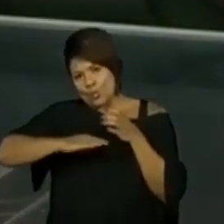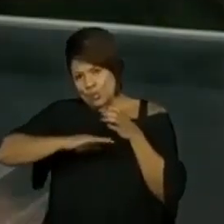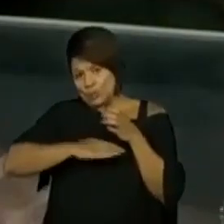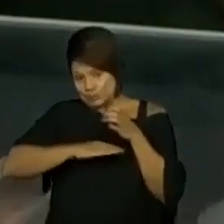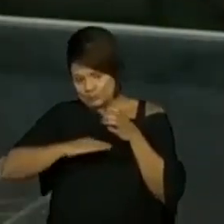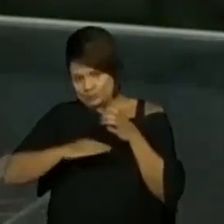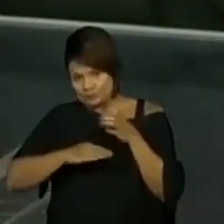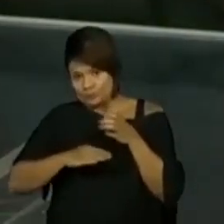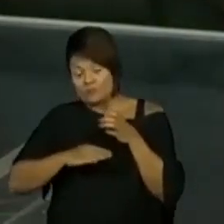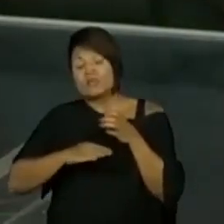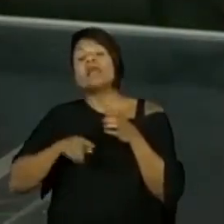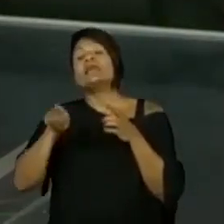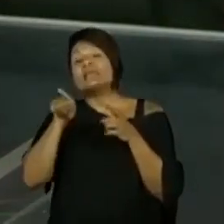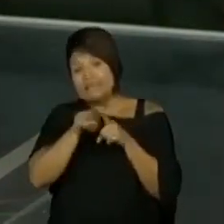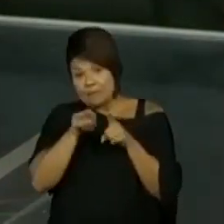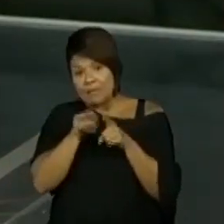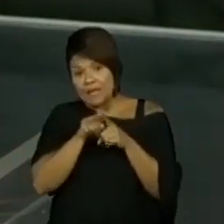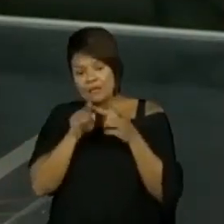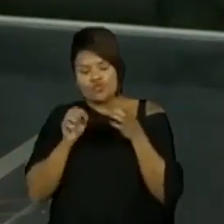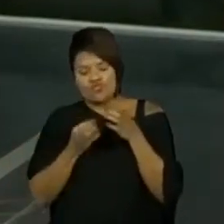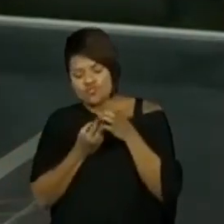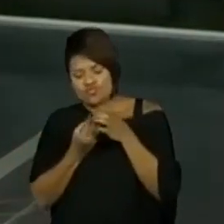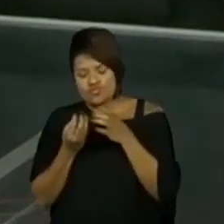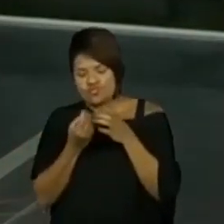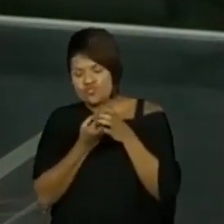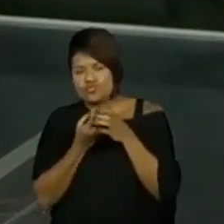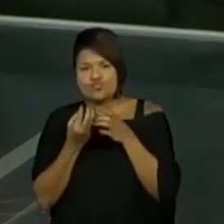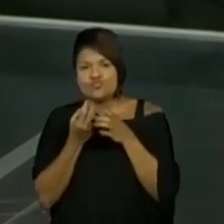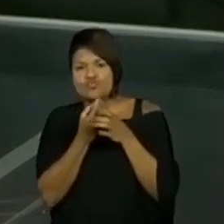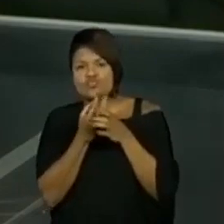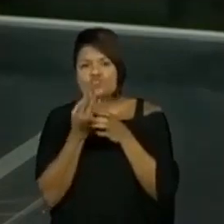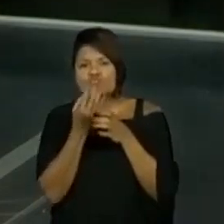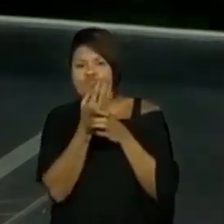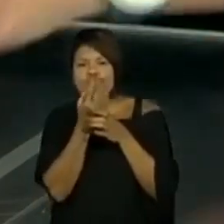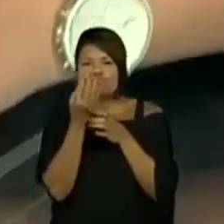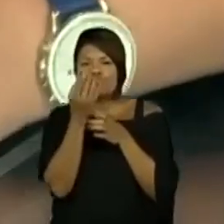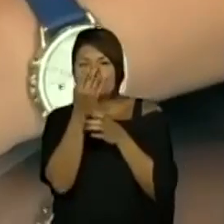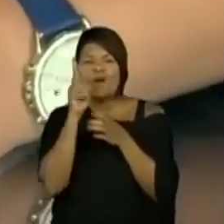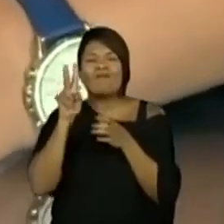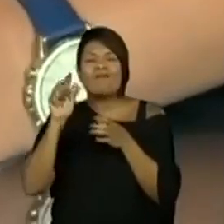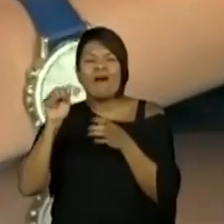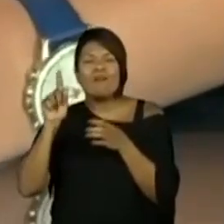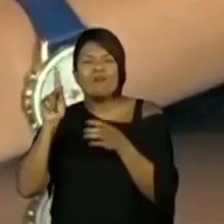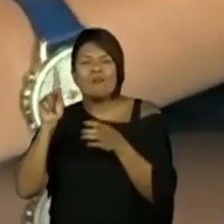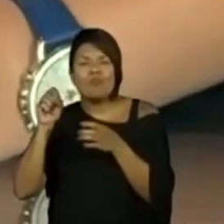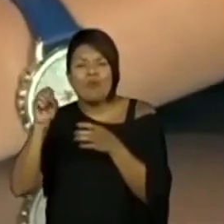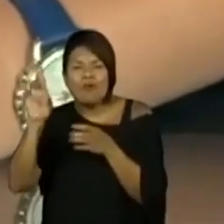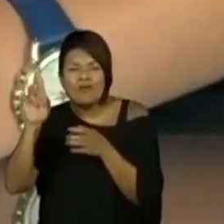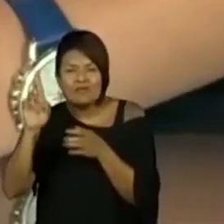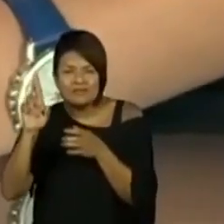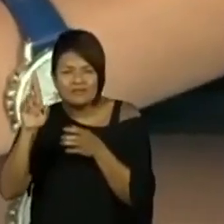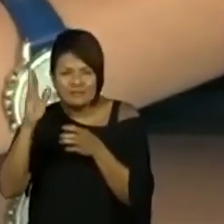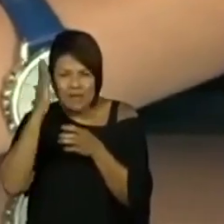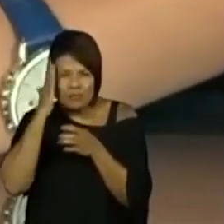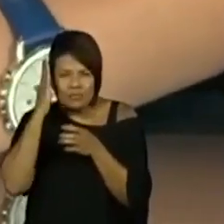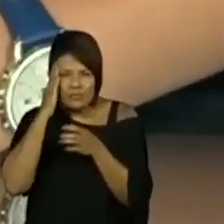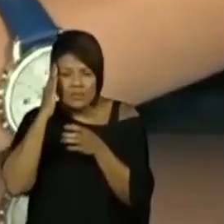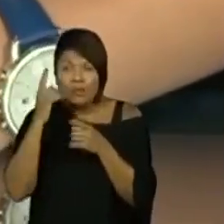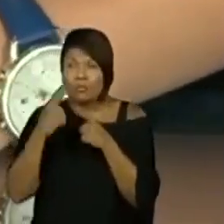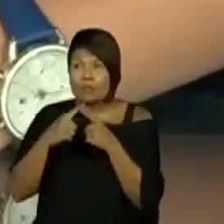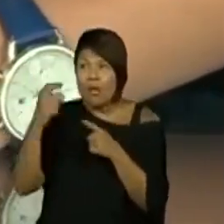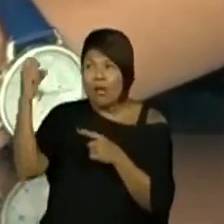parte, ela vai evaporar. O que significa isso? Significa que pela luz do